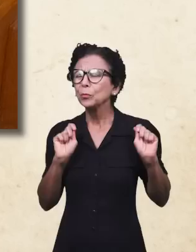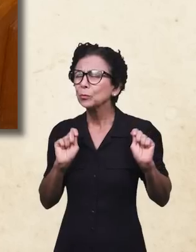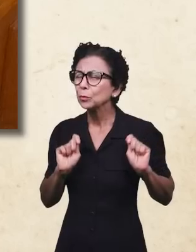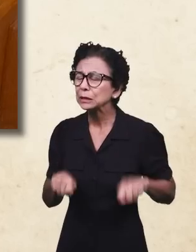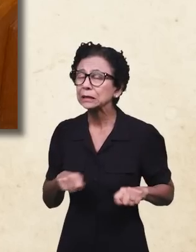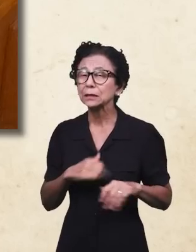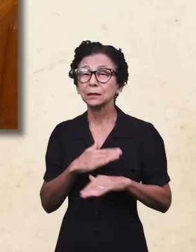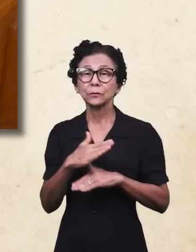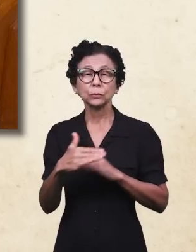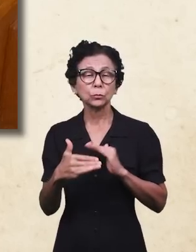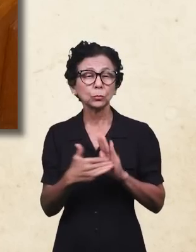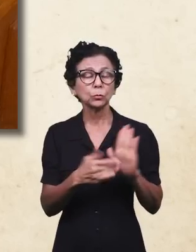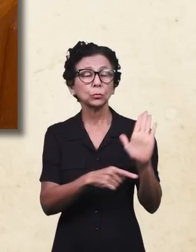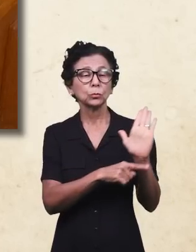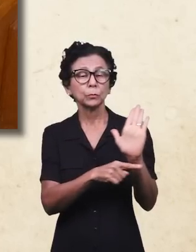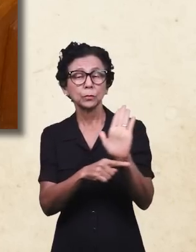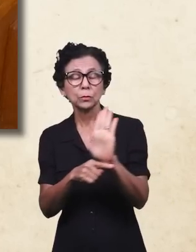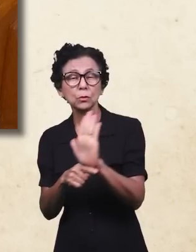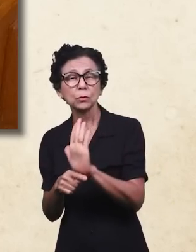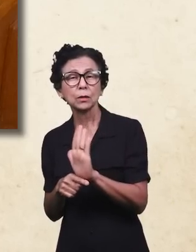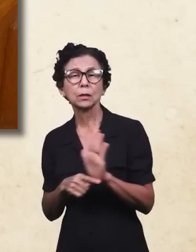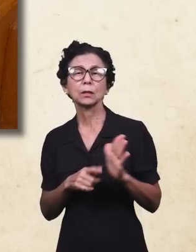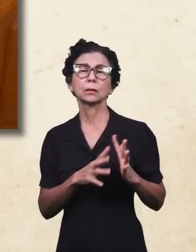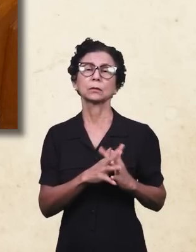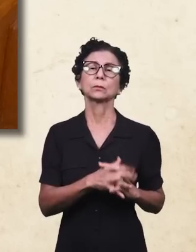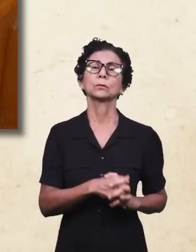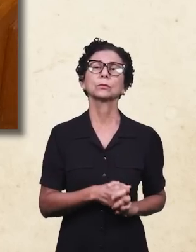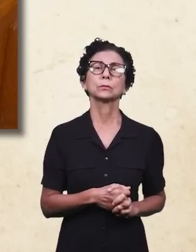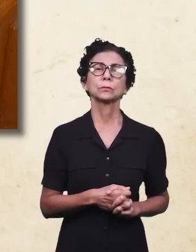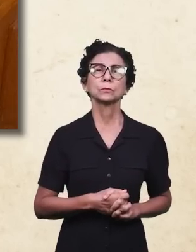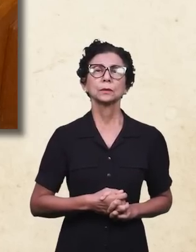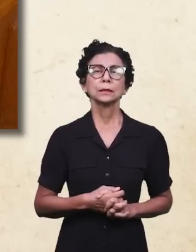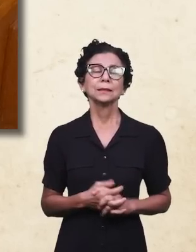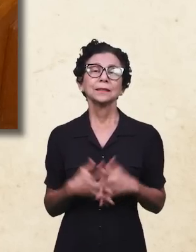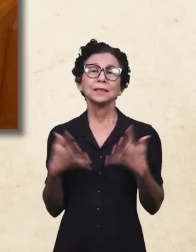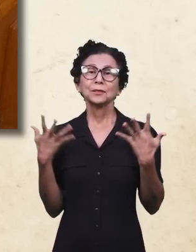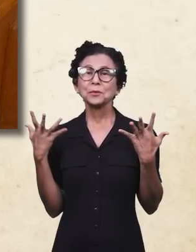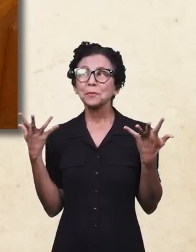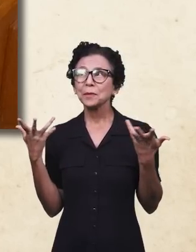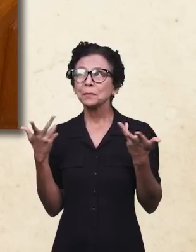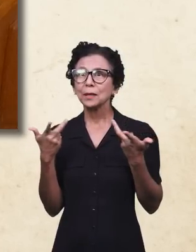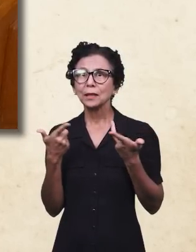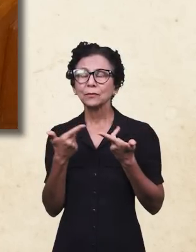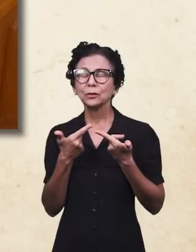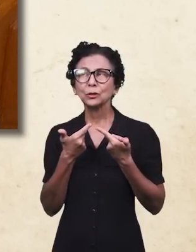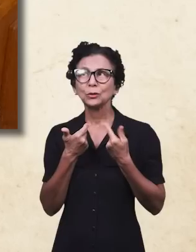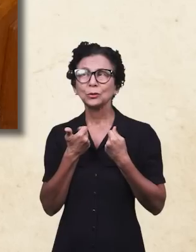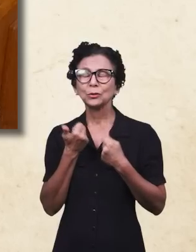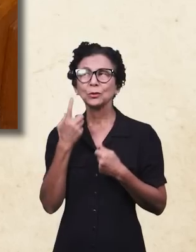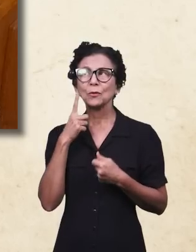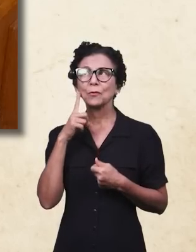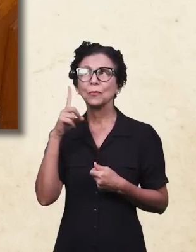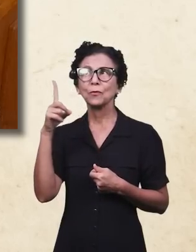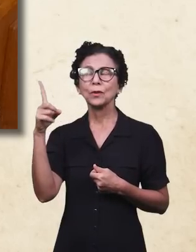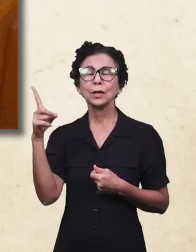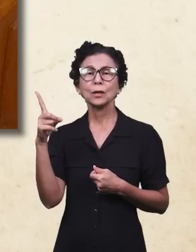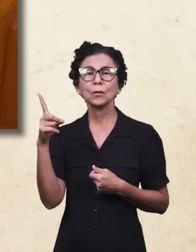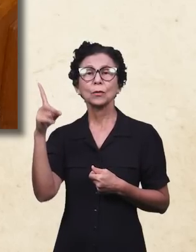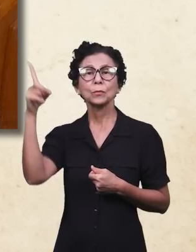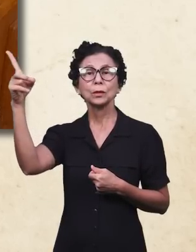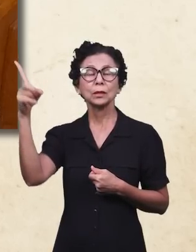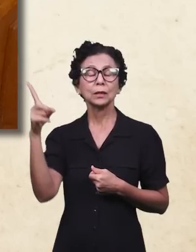poder distribuir doação. E o Senhor está usando a gente, e é maravilhoso ver como Deus cuida de cada um, como Deus não deixa nenhuma ovelha